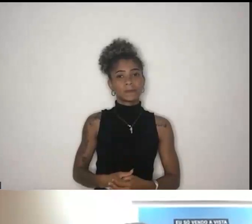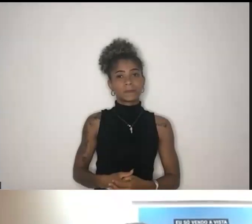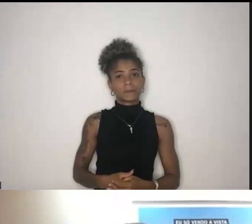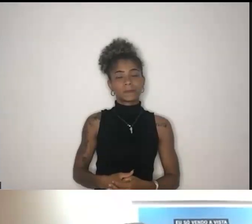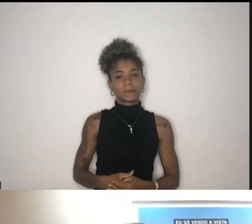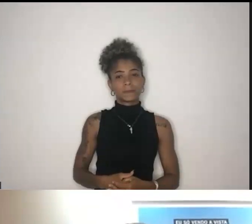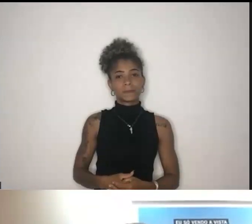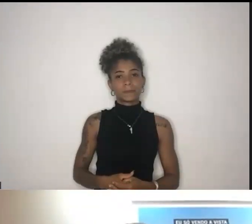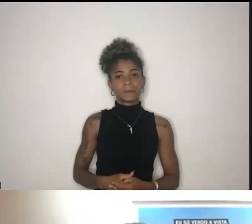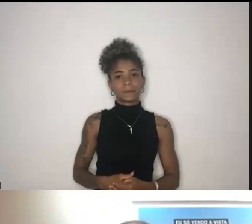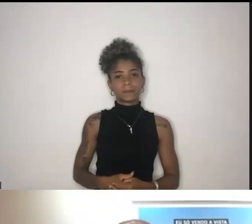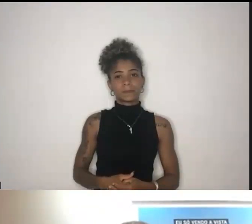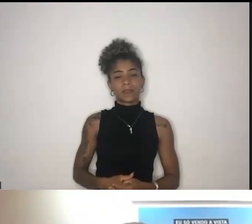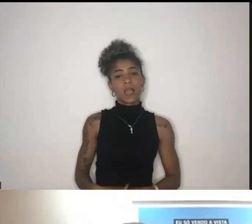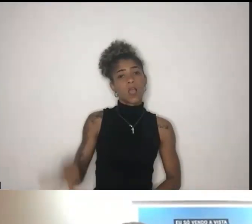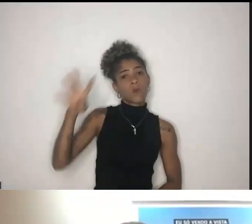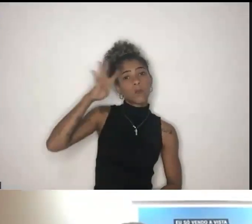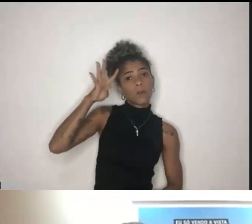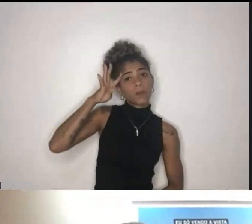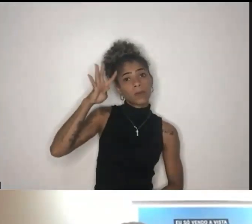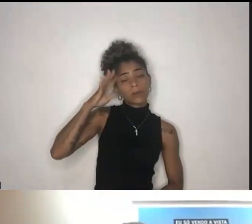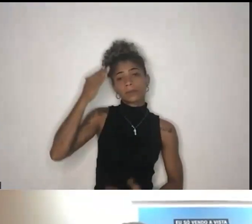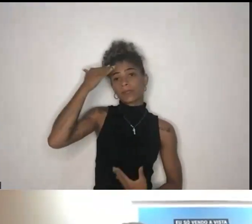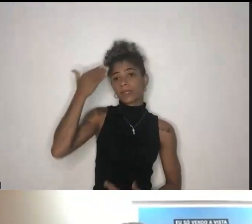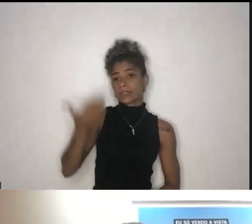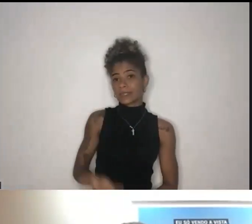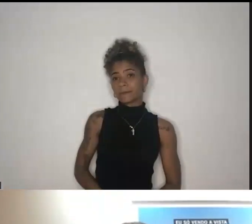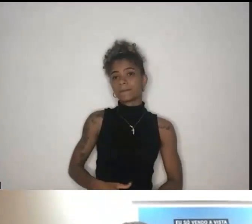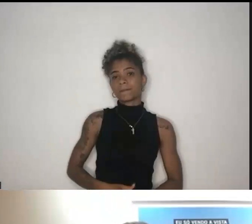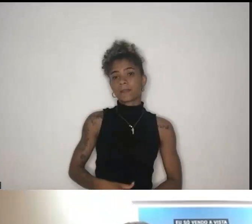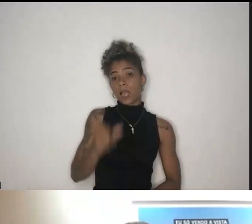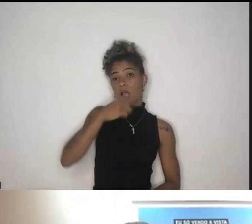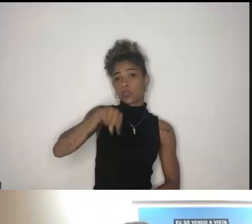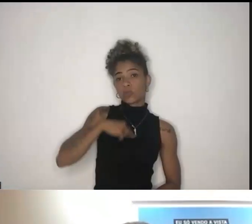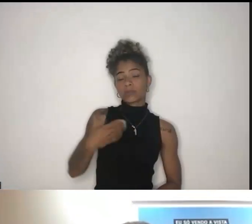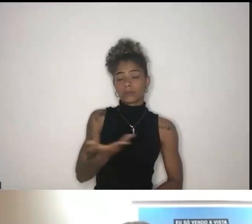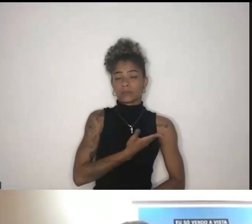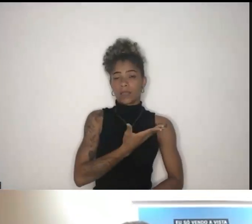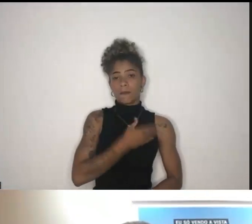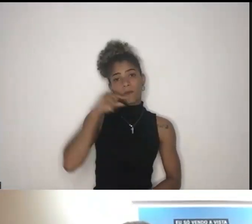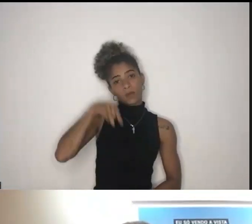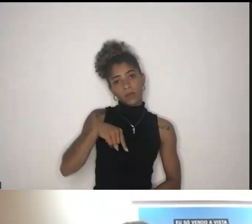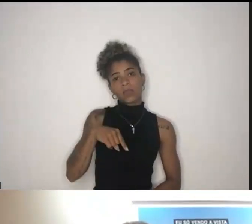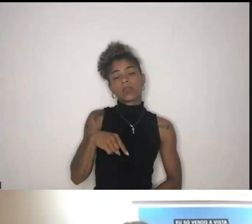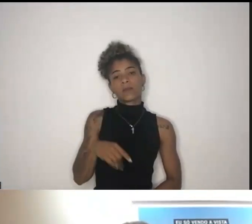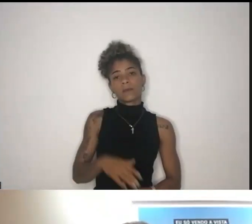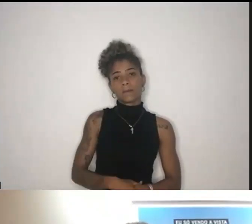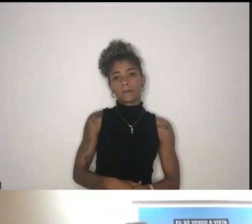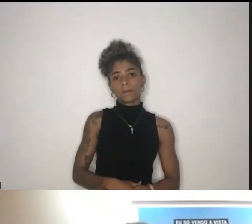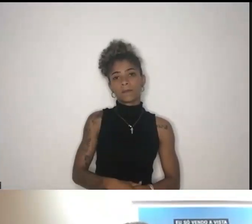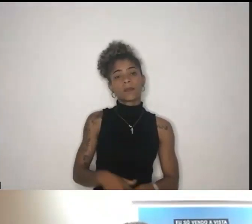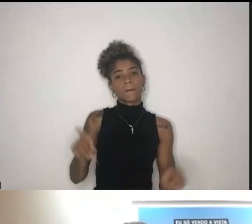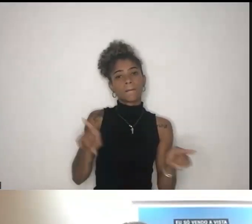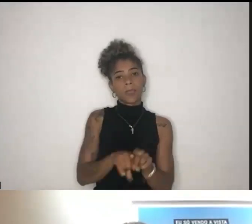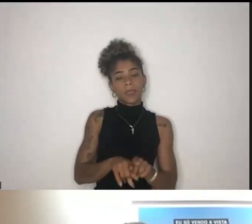maridez na quarta-feira Quero agradecer todos os meus colegas e amigos do Museu do Amanhã do Instituto